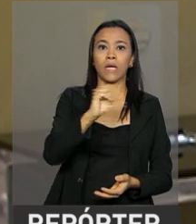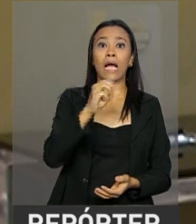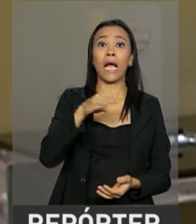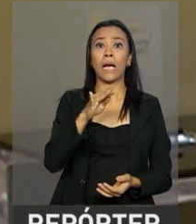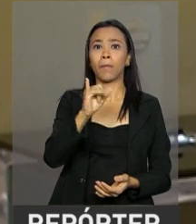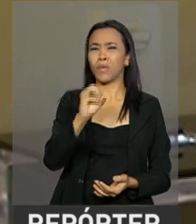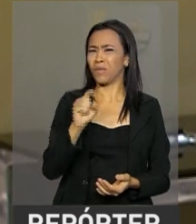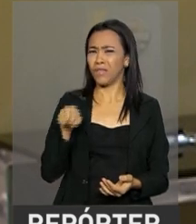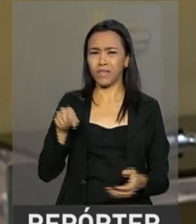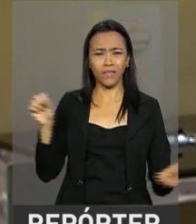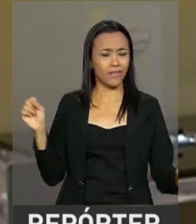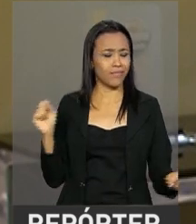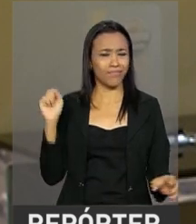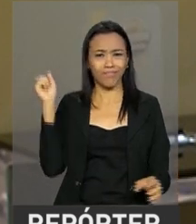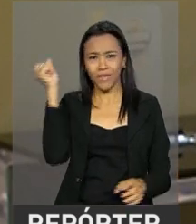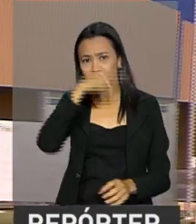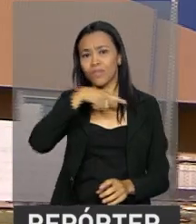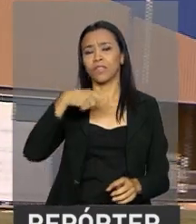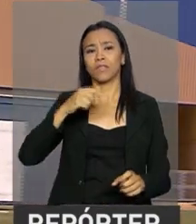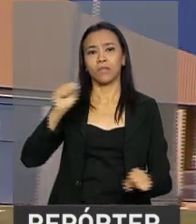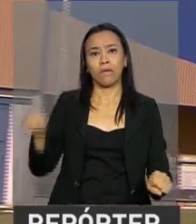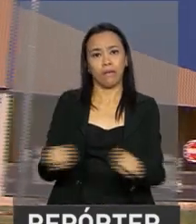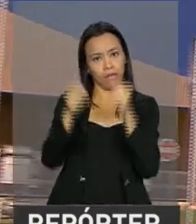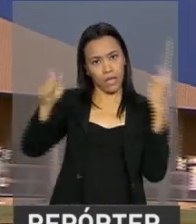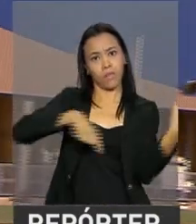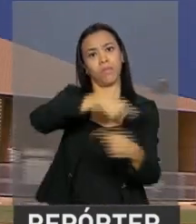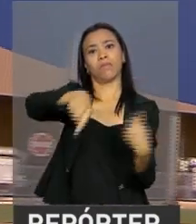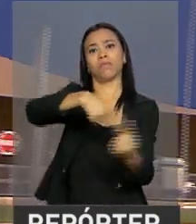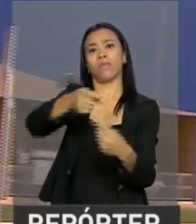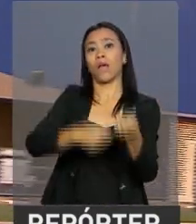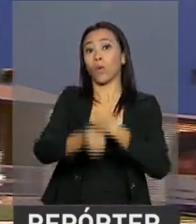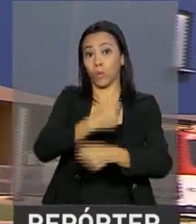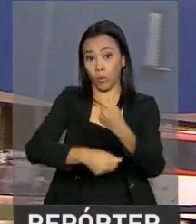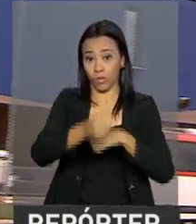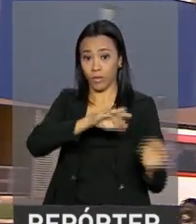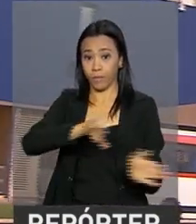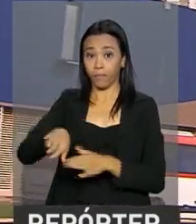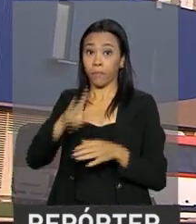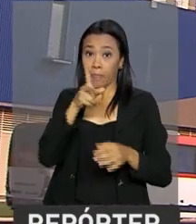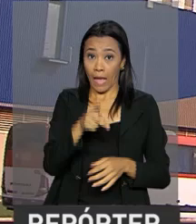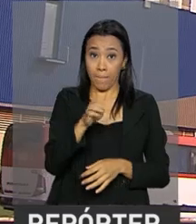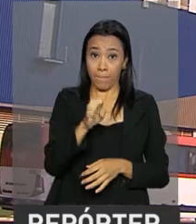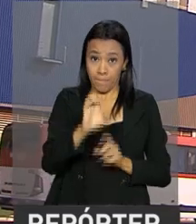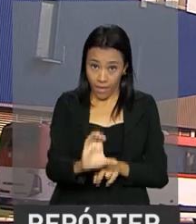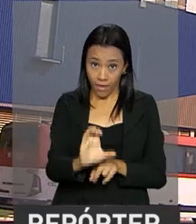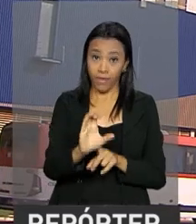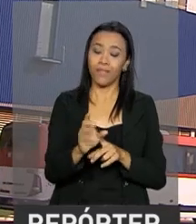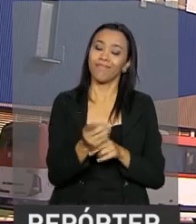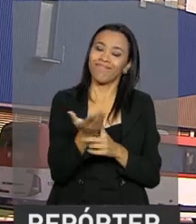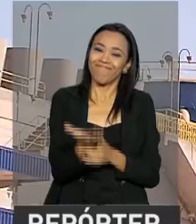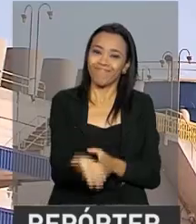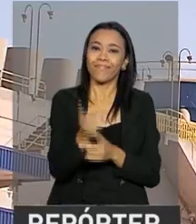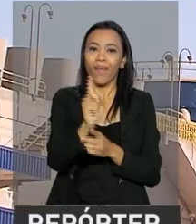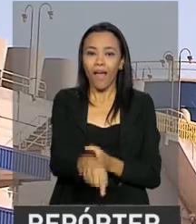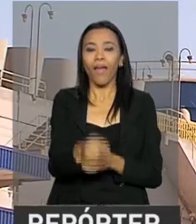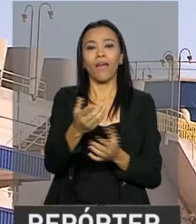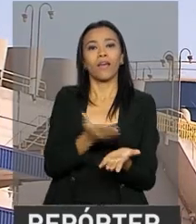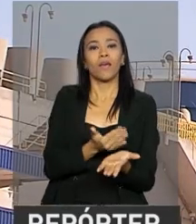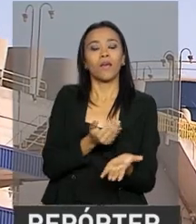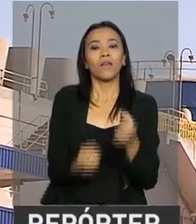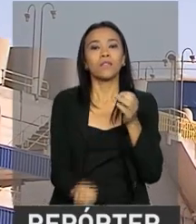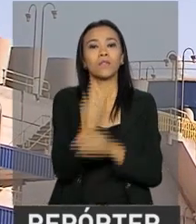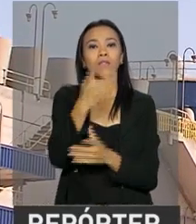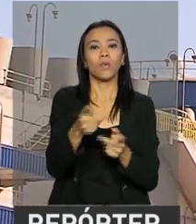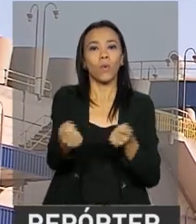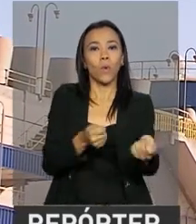desordem na economia que impede o crescimento a PEC 55 cria Esse controle ao limitar o crescimento dos gastos públicos à